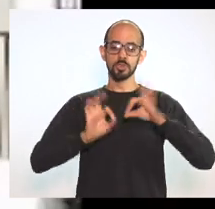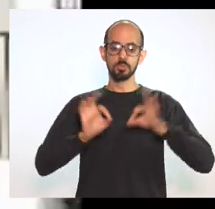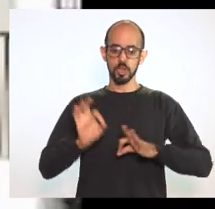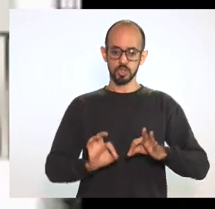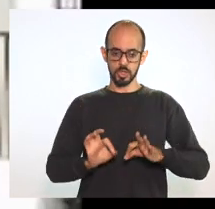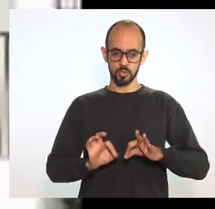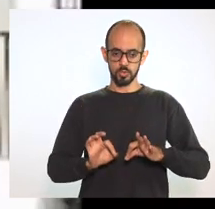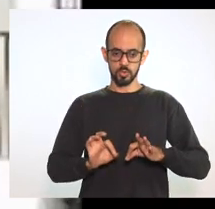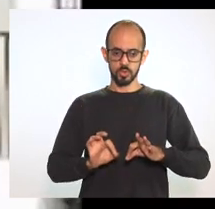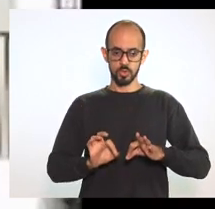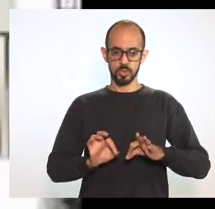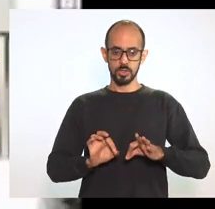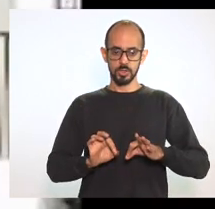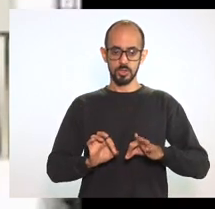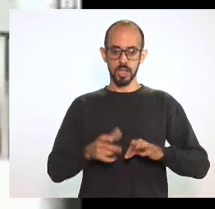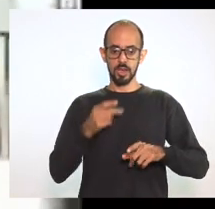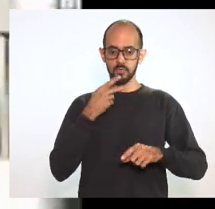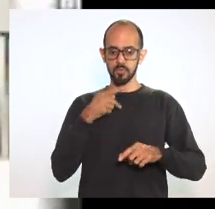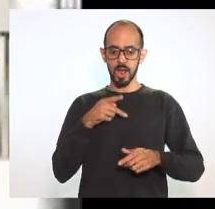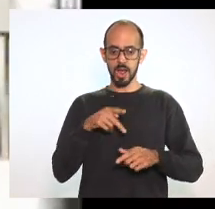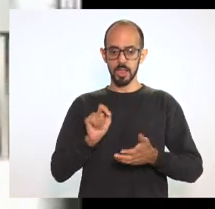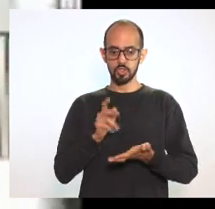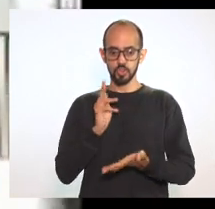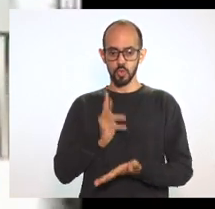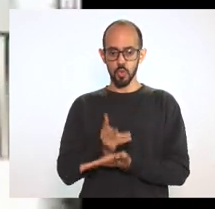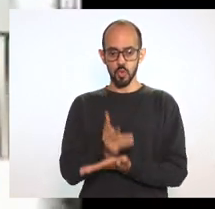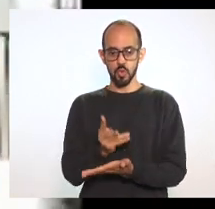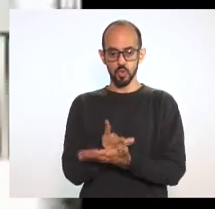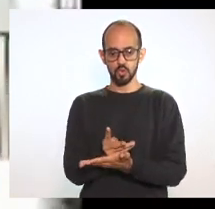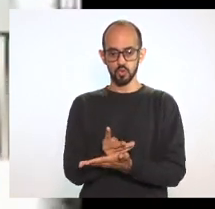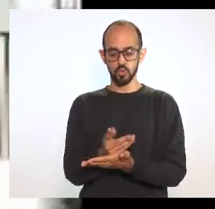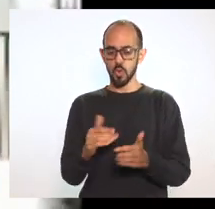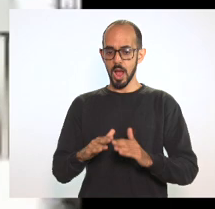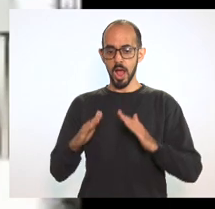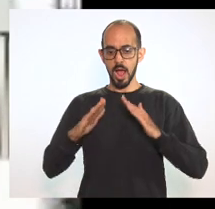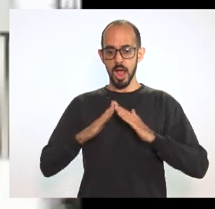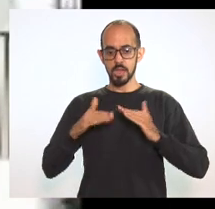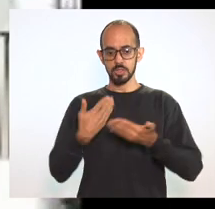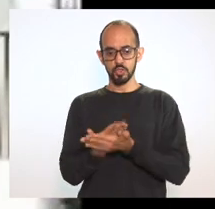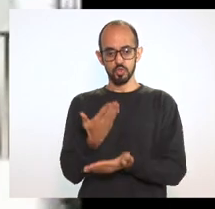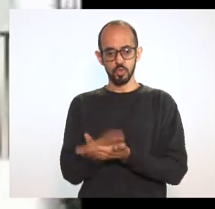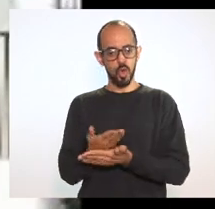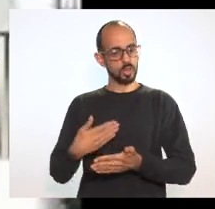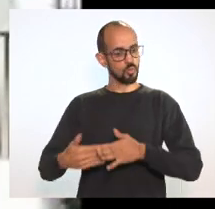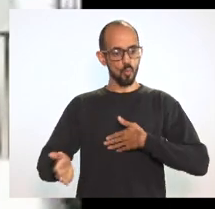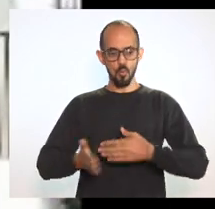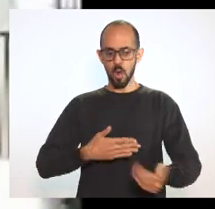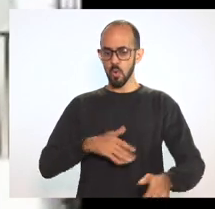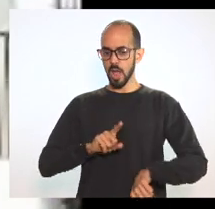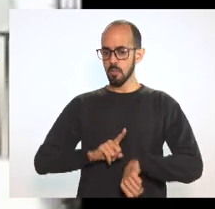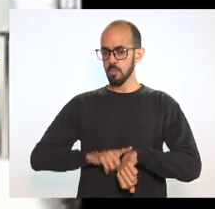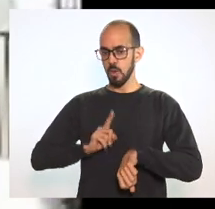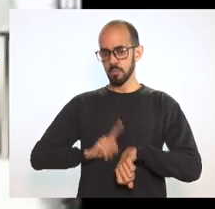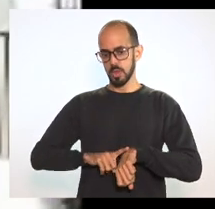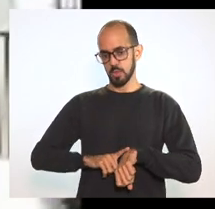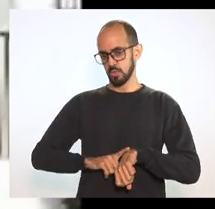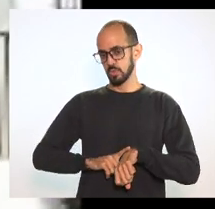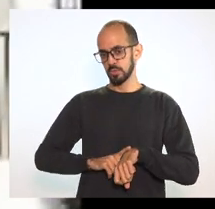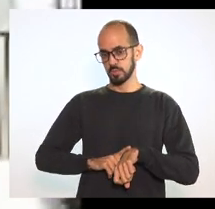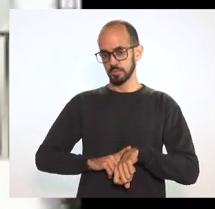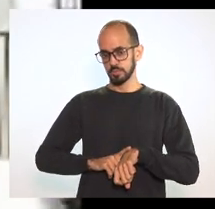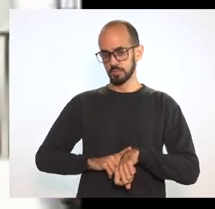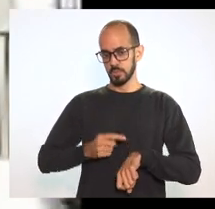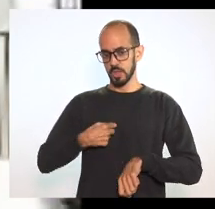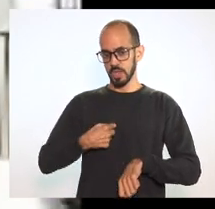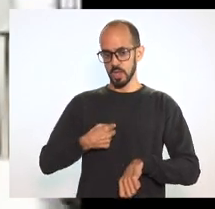define um princípio de manutenção aberta das escolas em qualquer cenário sanitário e epidemiológico. Então,